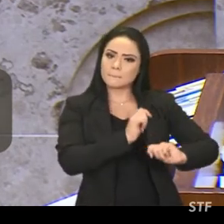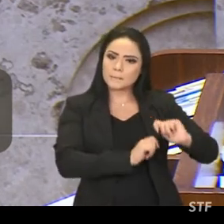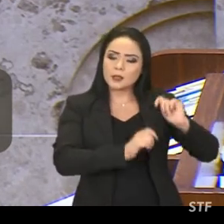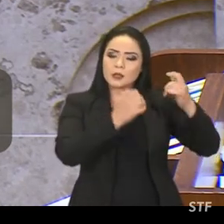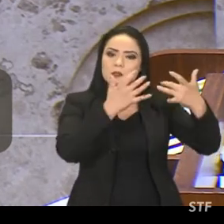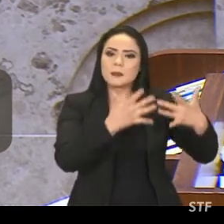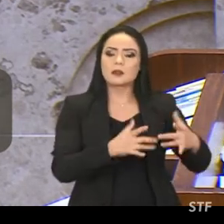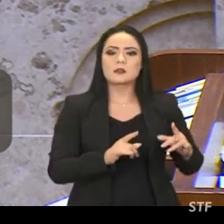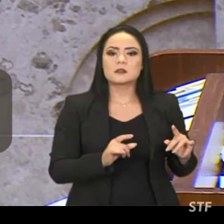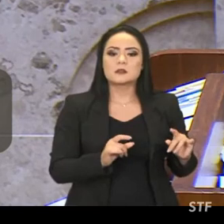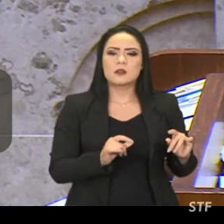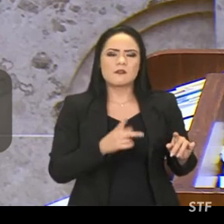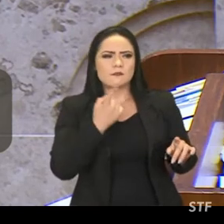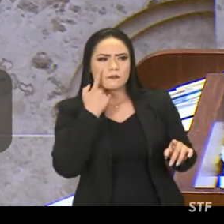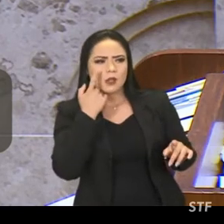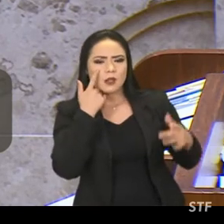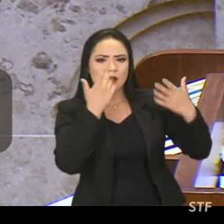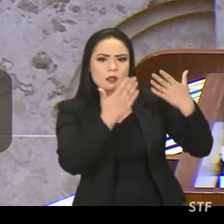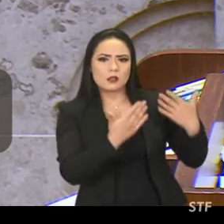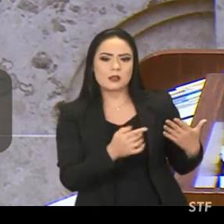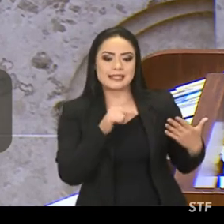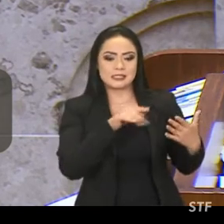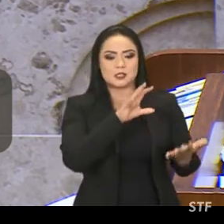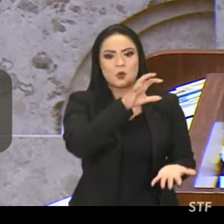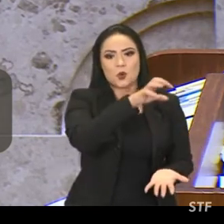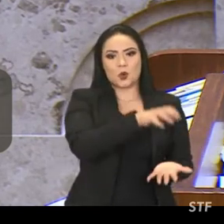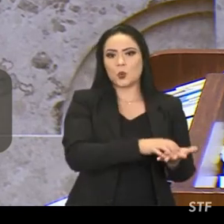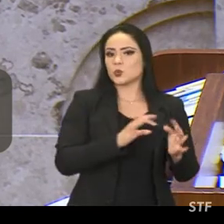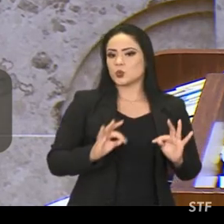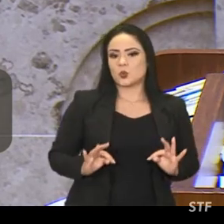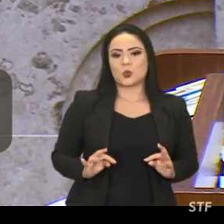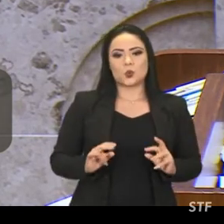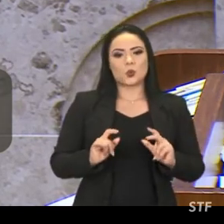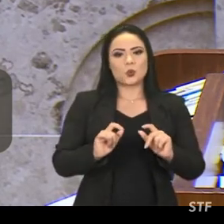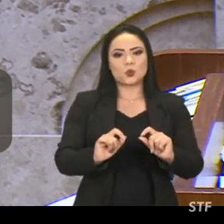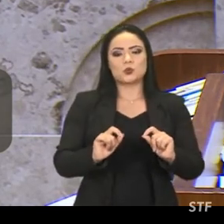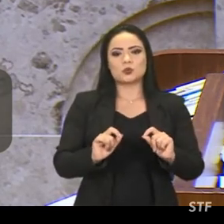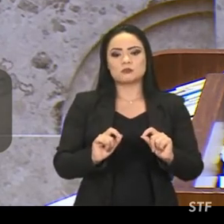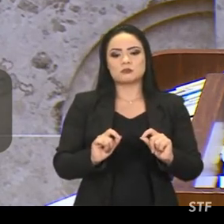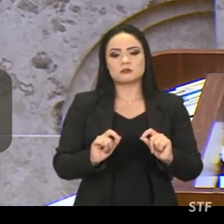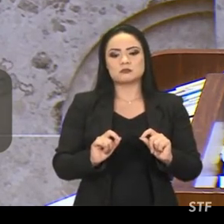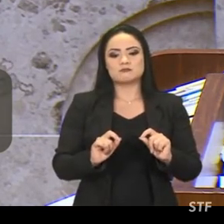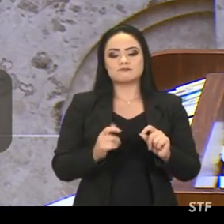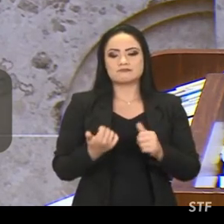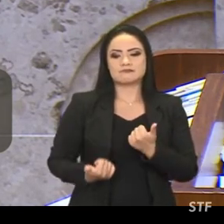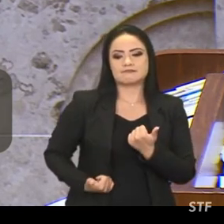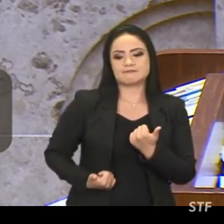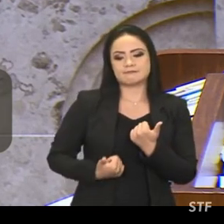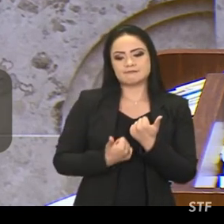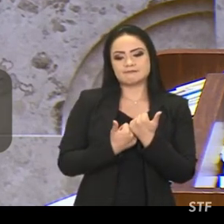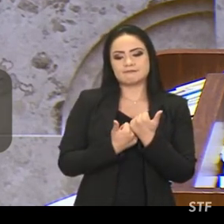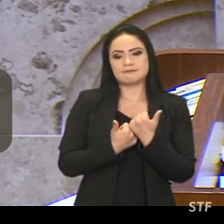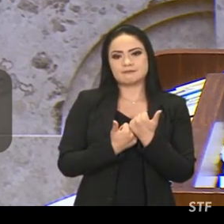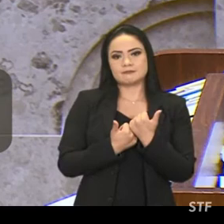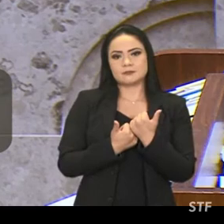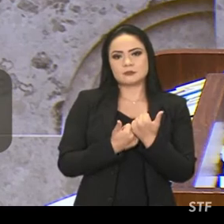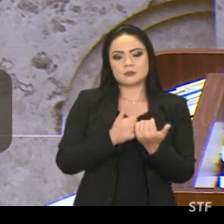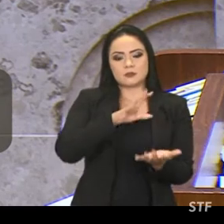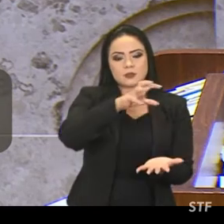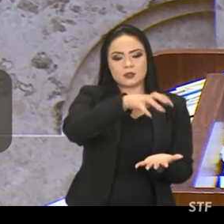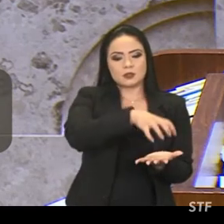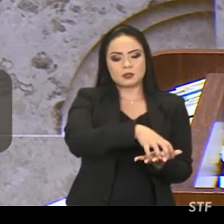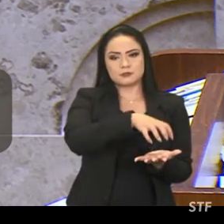justificasse conferir a esse órgão todo o aparato de um ente